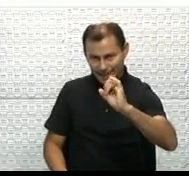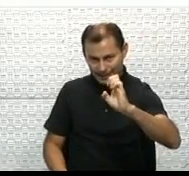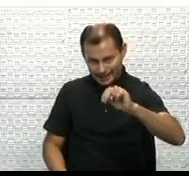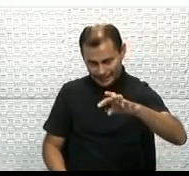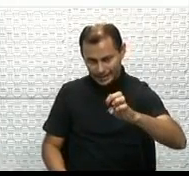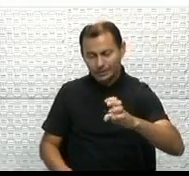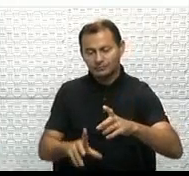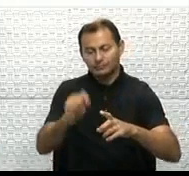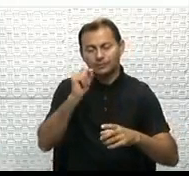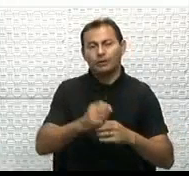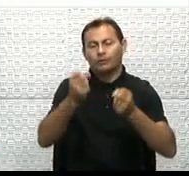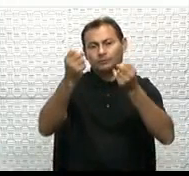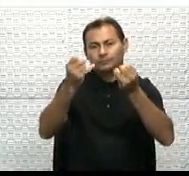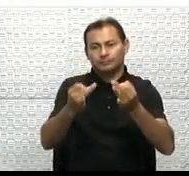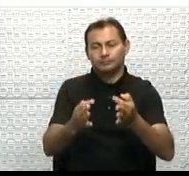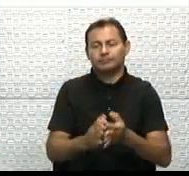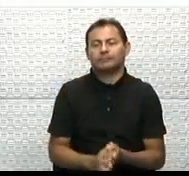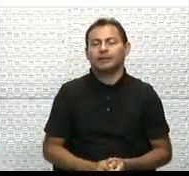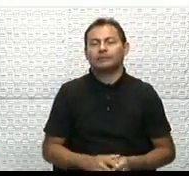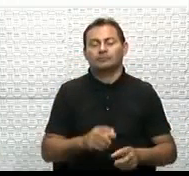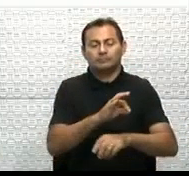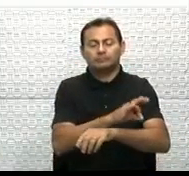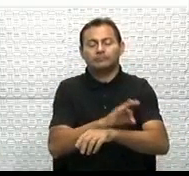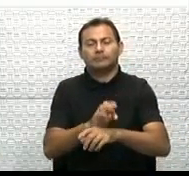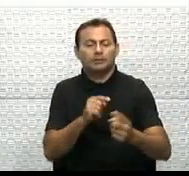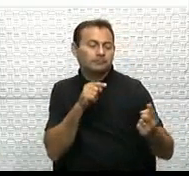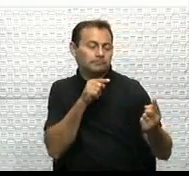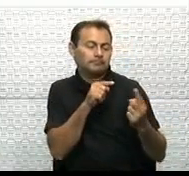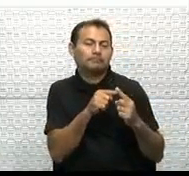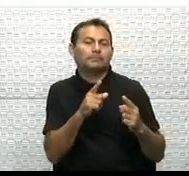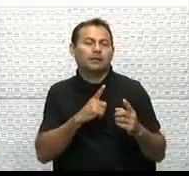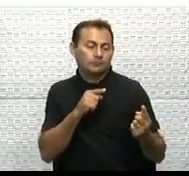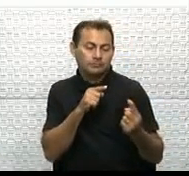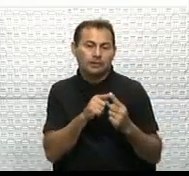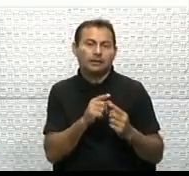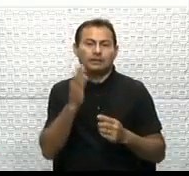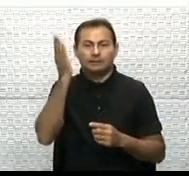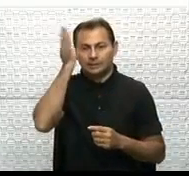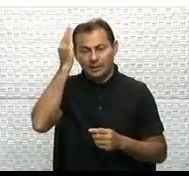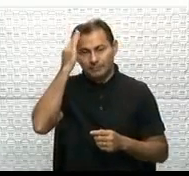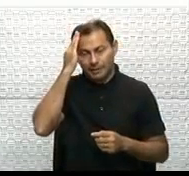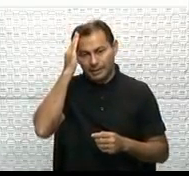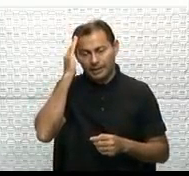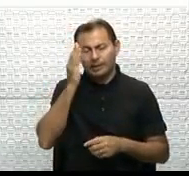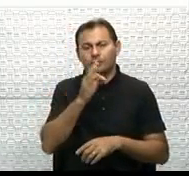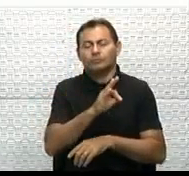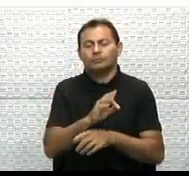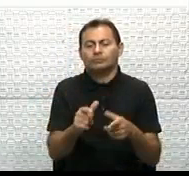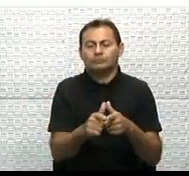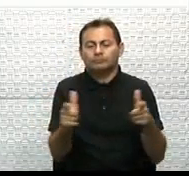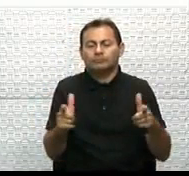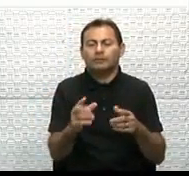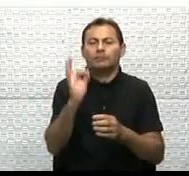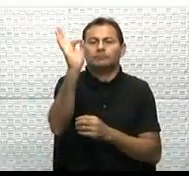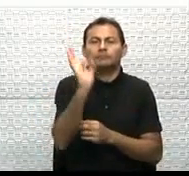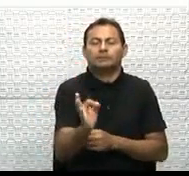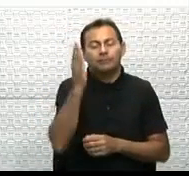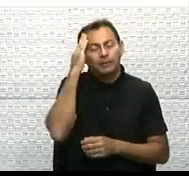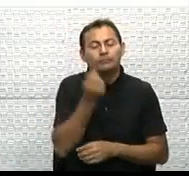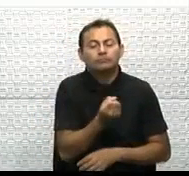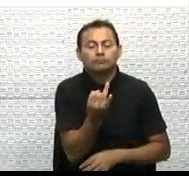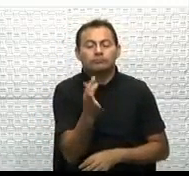determinação ou de explicação é uma medida que tem por finalidade mensurar, ou seja, medir em termos